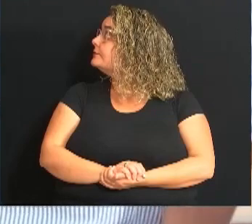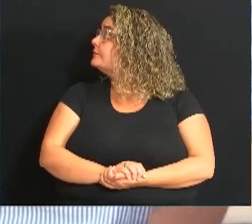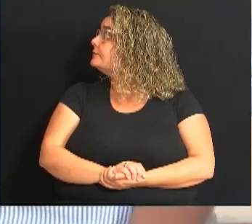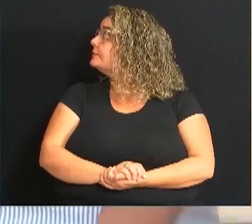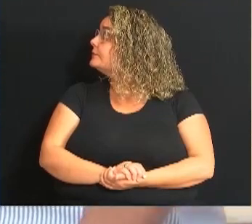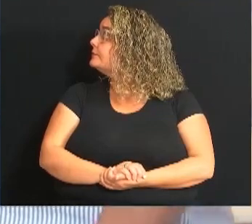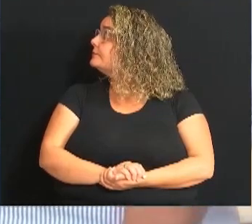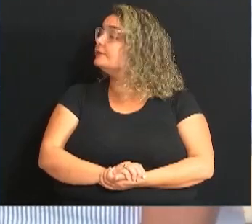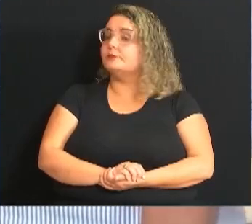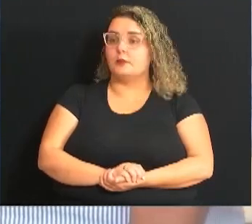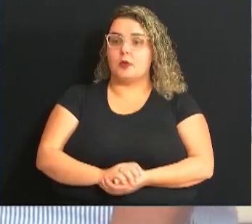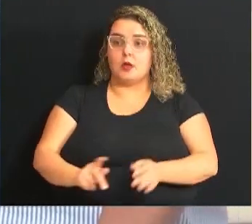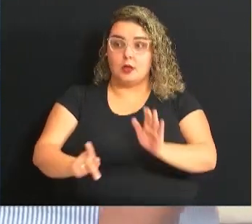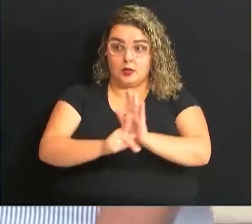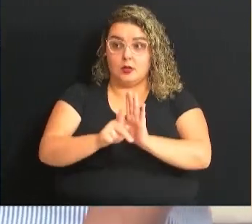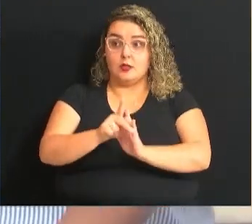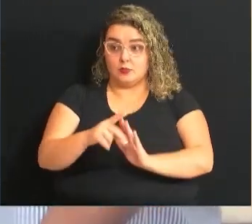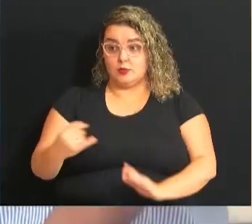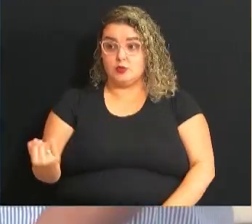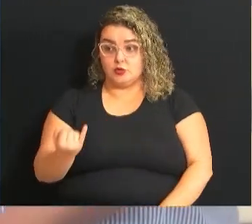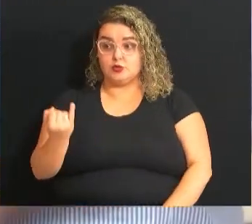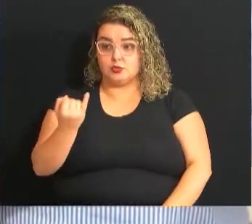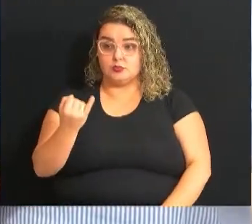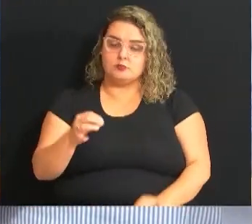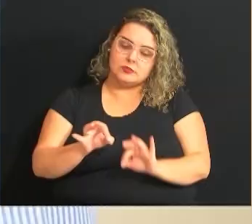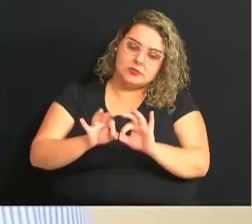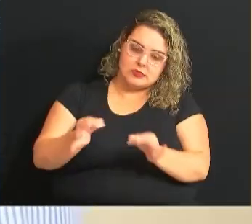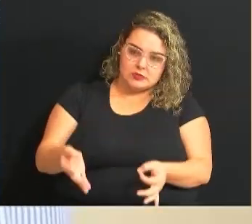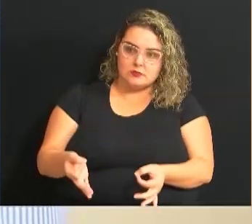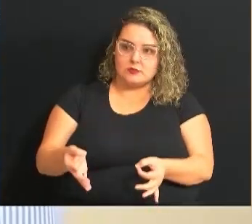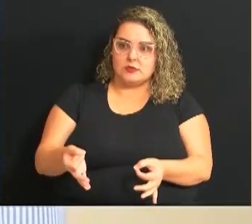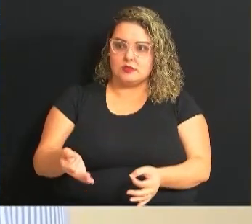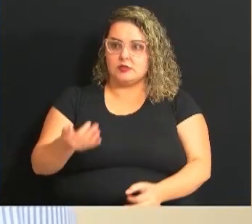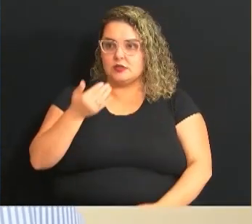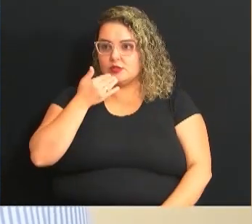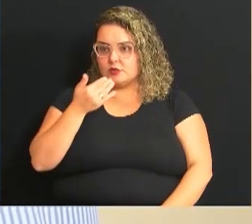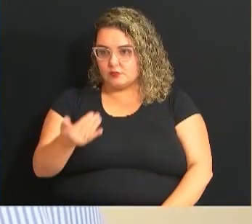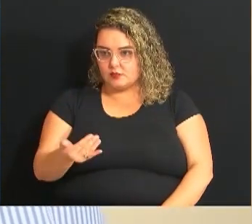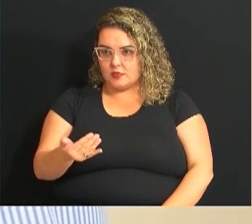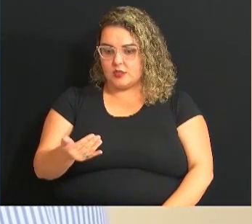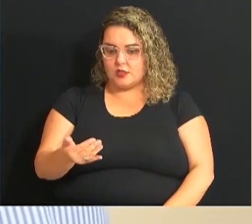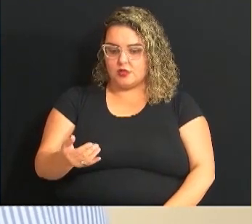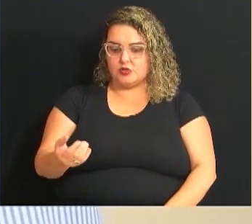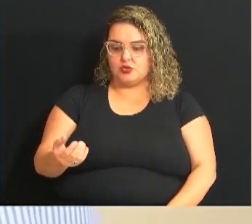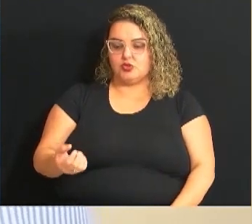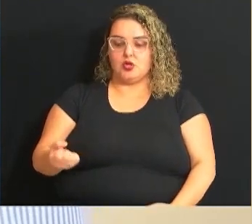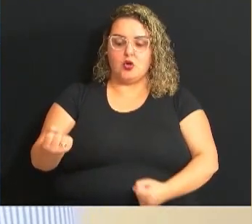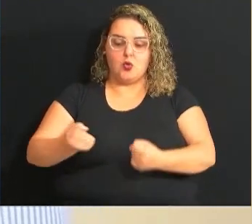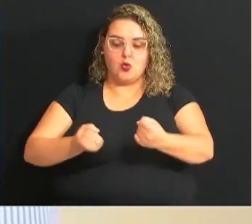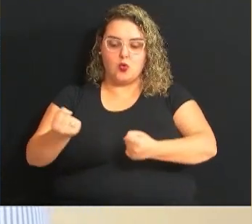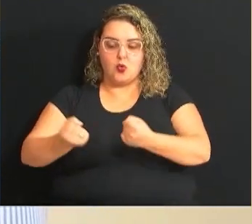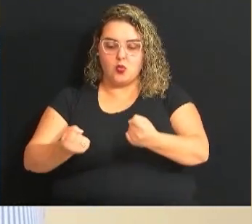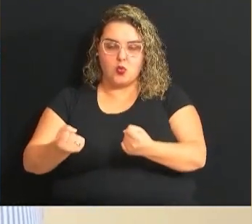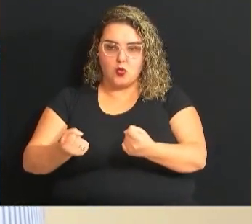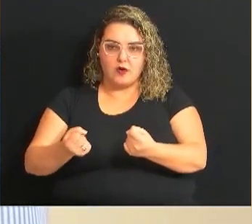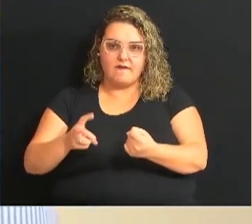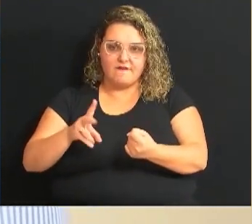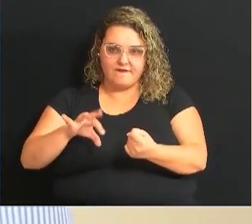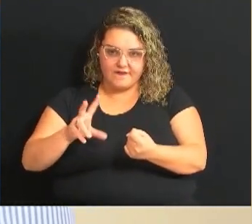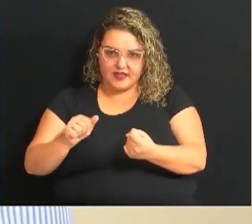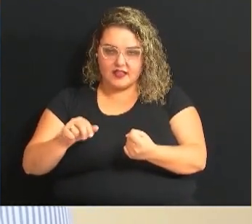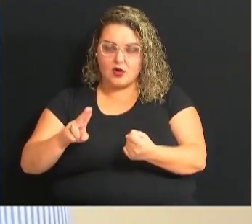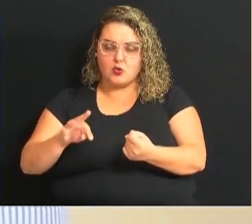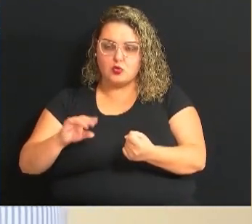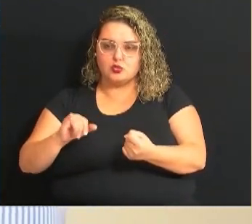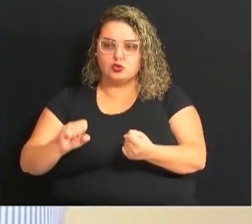É um projeto importante, um projeto simples, que pede a vida útil do veículo para que passe de 8 para 10 anos,